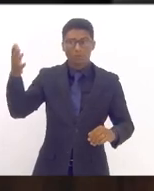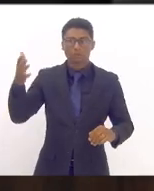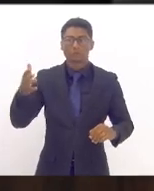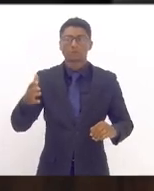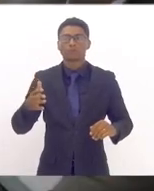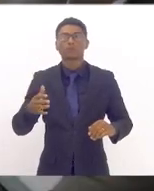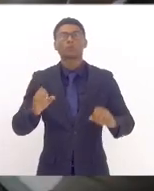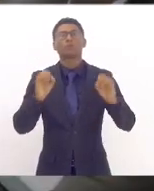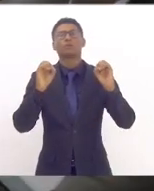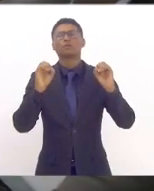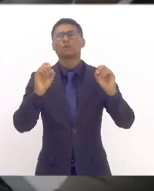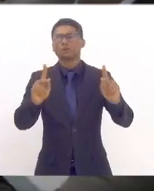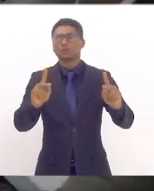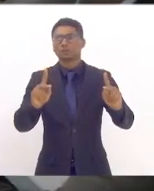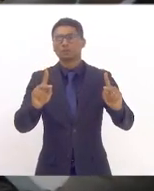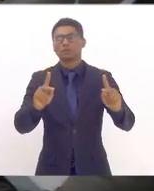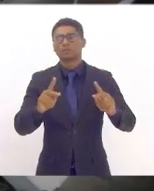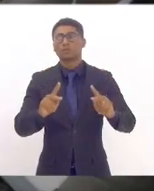diferente